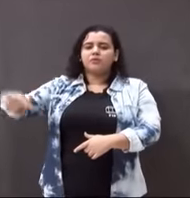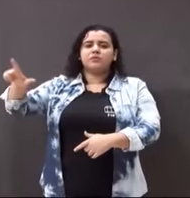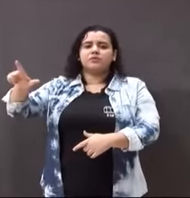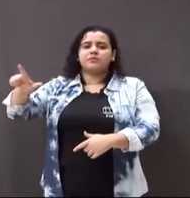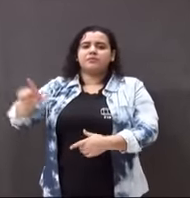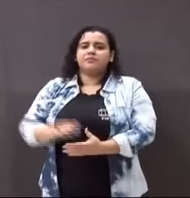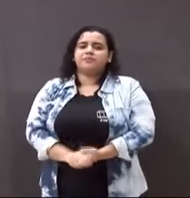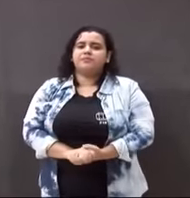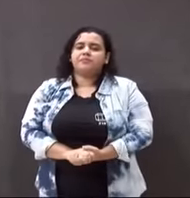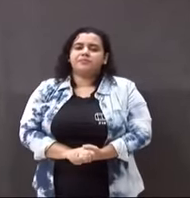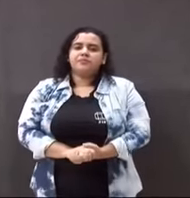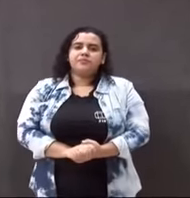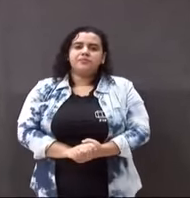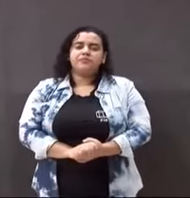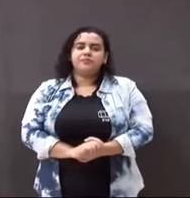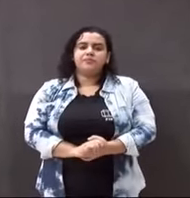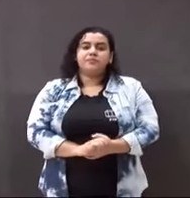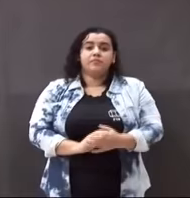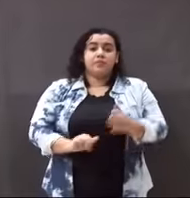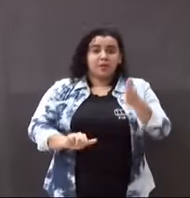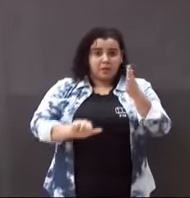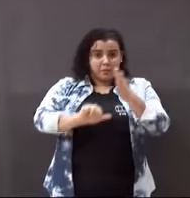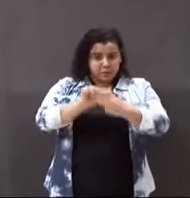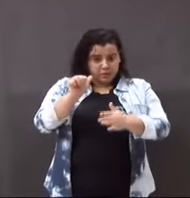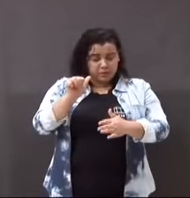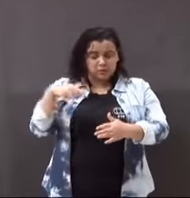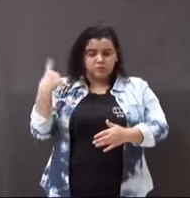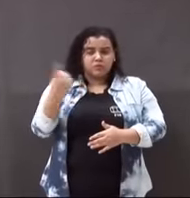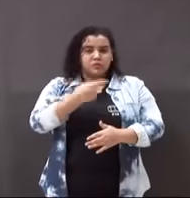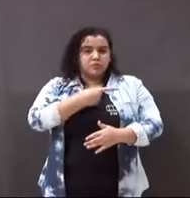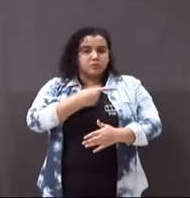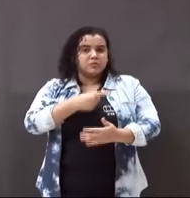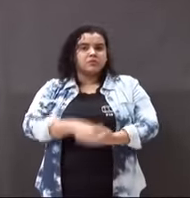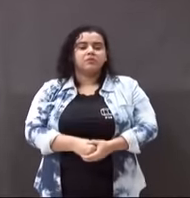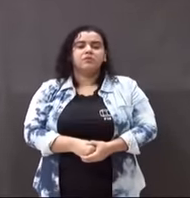A primeira coisa que a gente precisa entender nesse texto